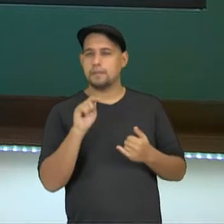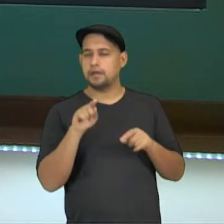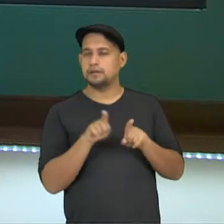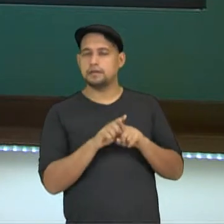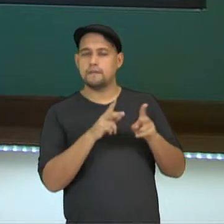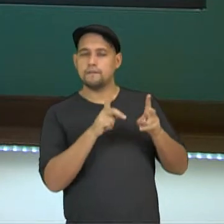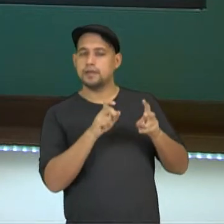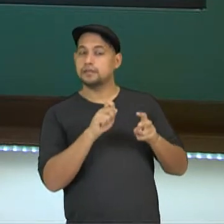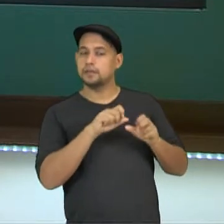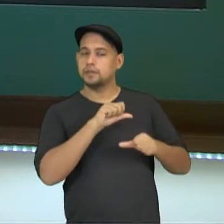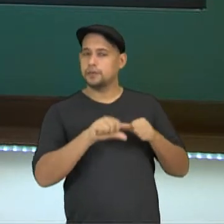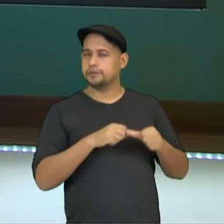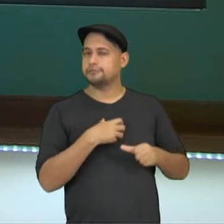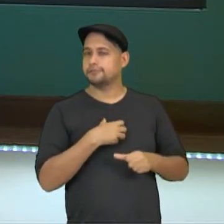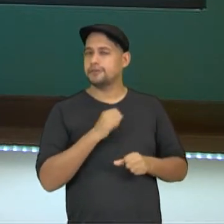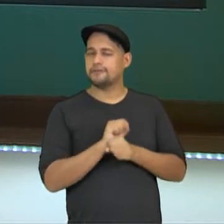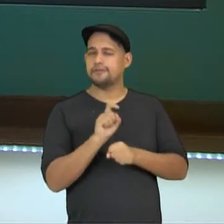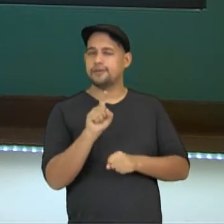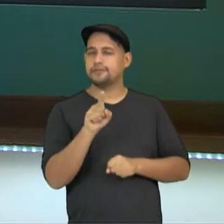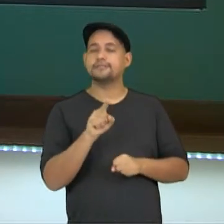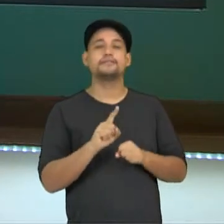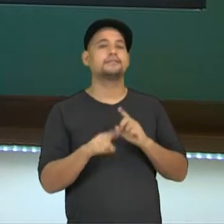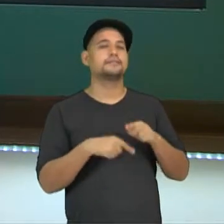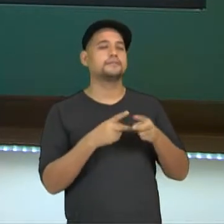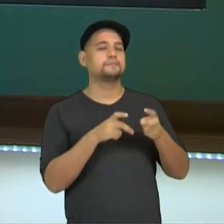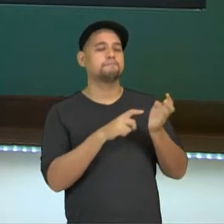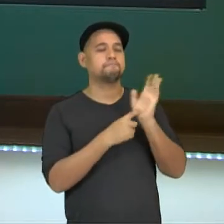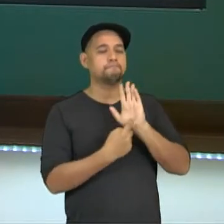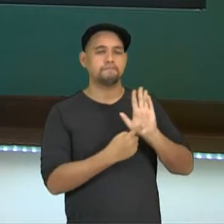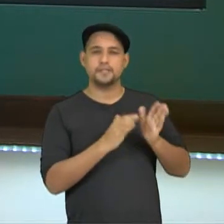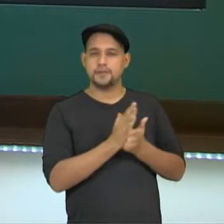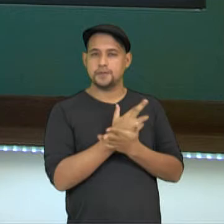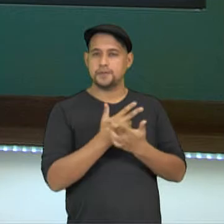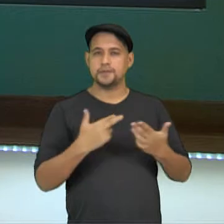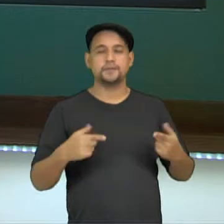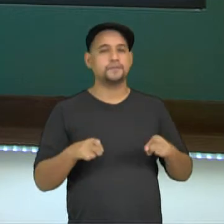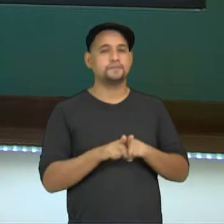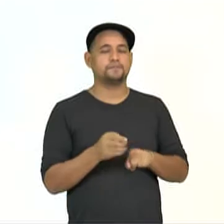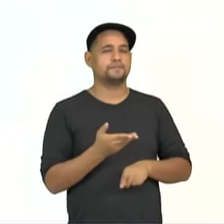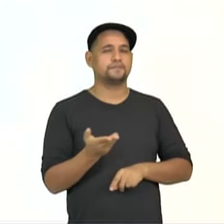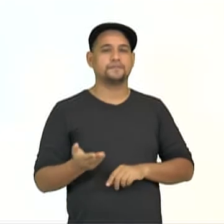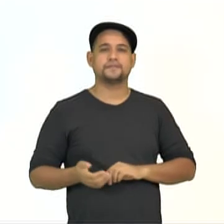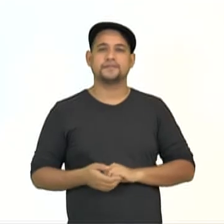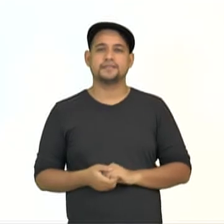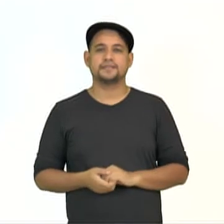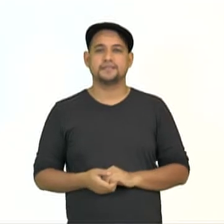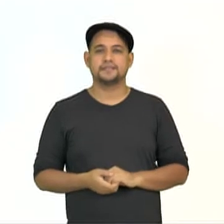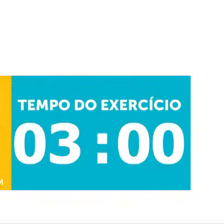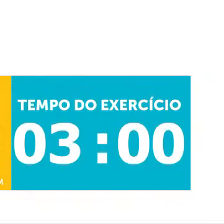e veja se altera o sentido. Eu volto já já mostrando algumas possibilidades para vocês.